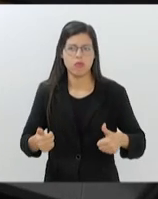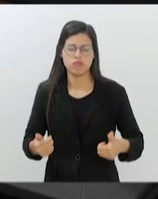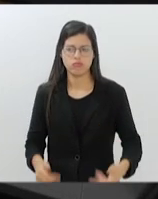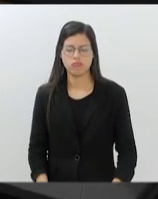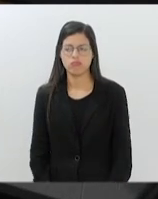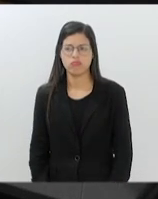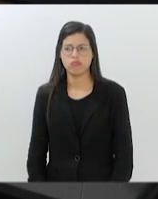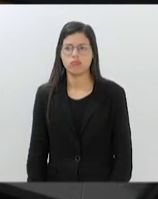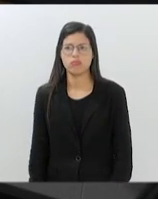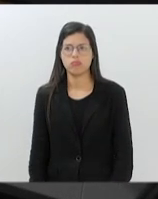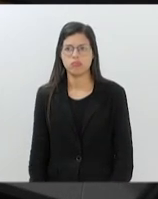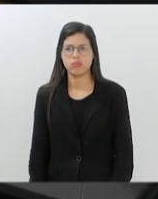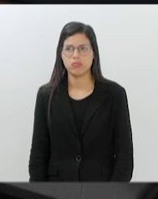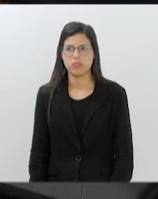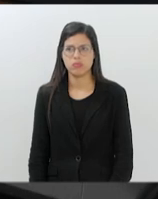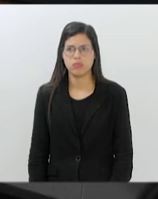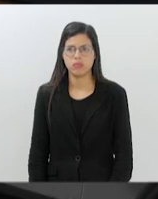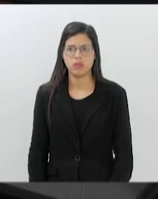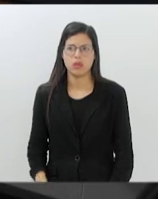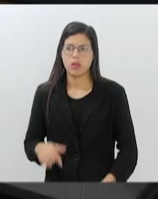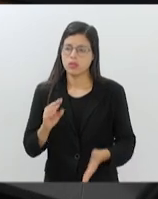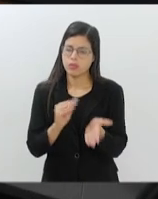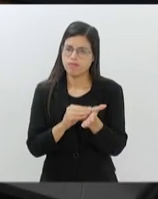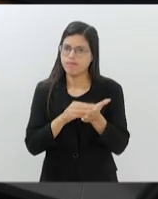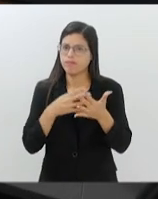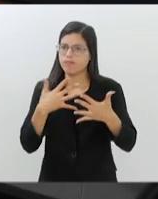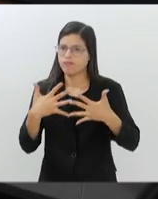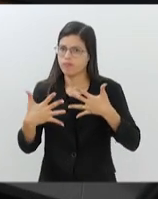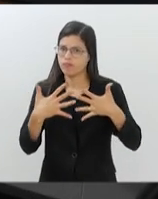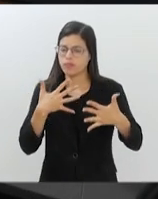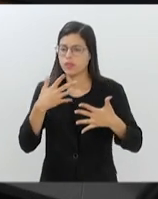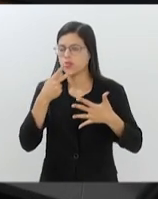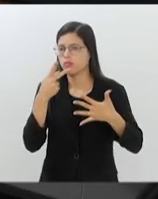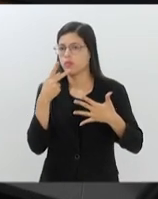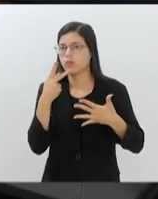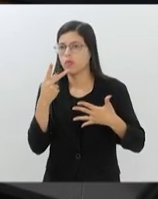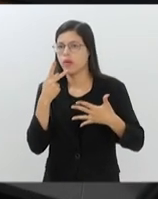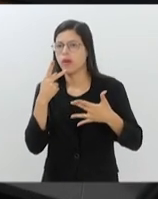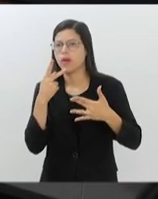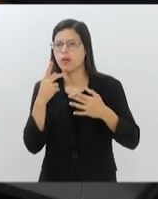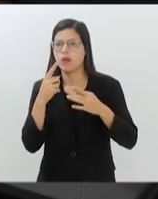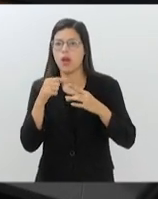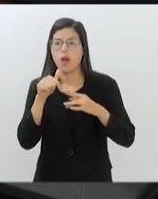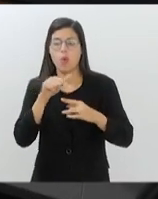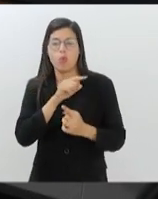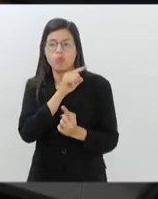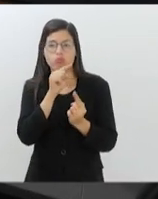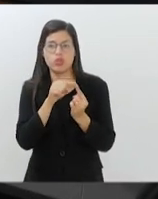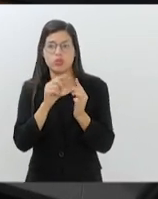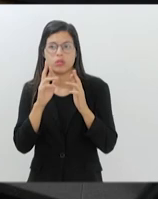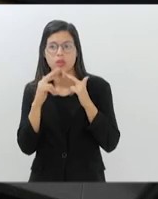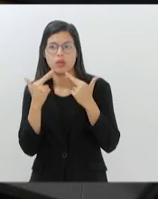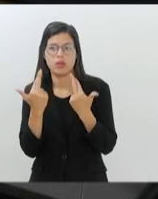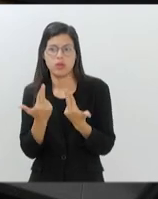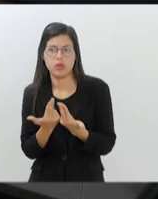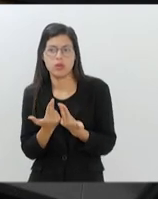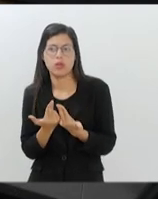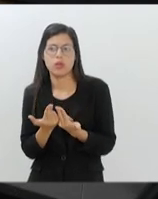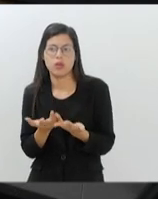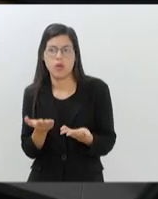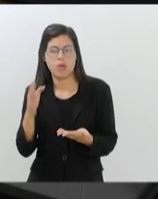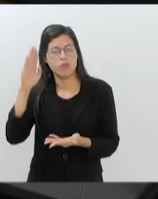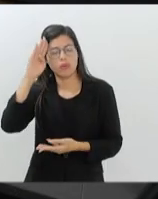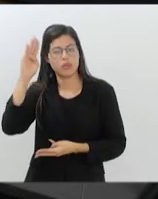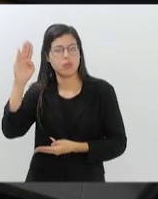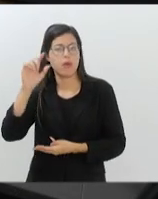é essa falta de transparência que a gente faz a menção e o motivo exato dessa reunião é justamente esse esse é o CNE da questão a